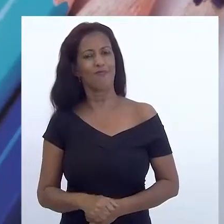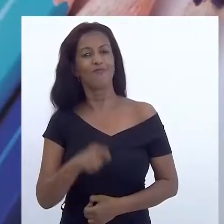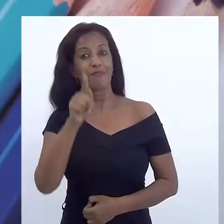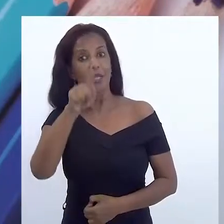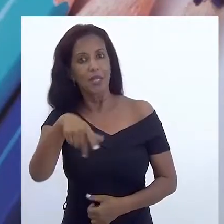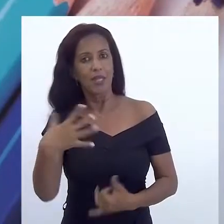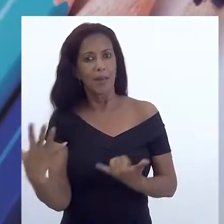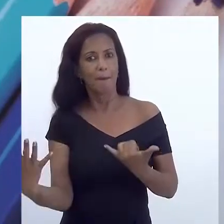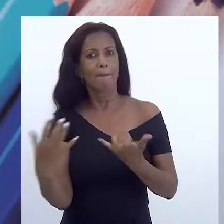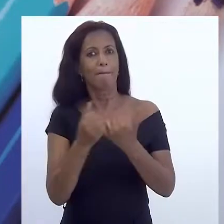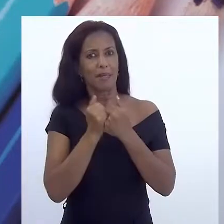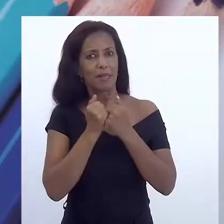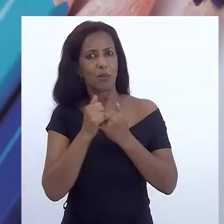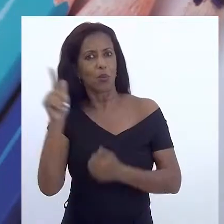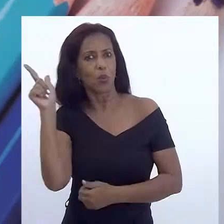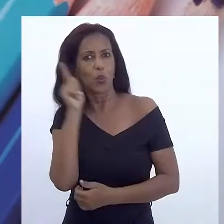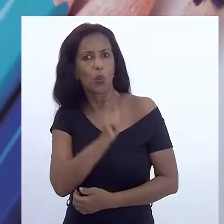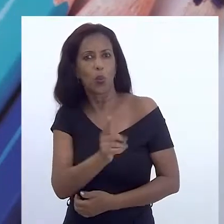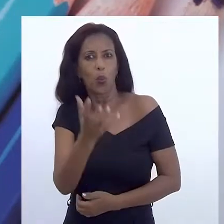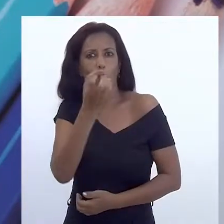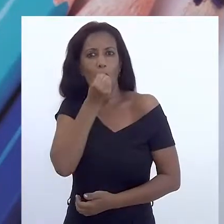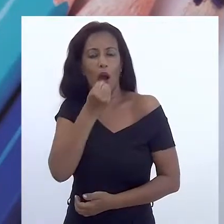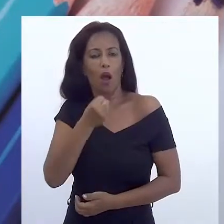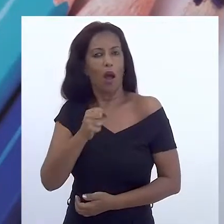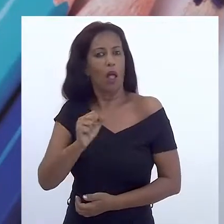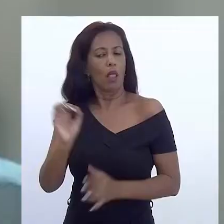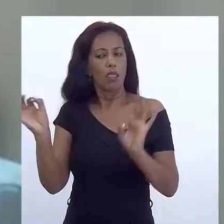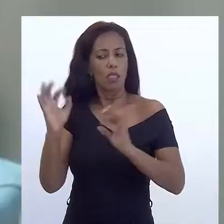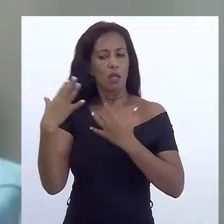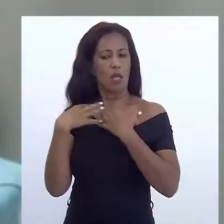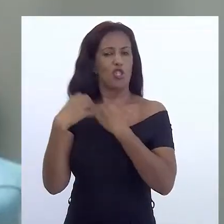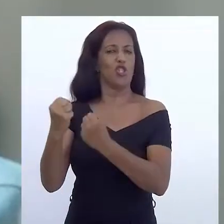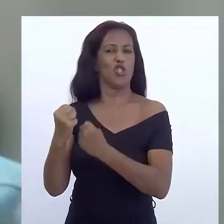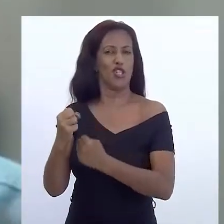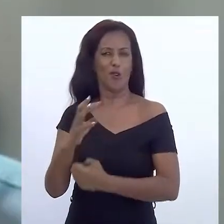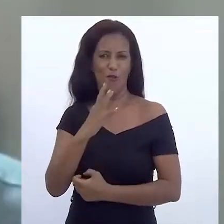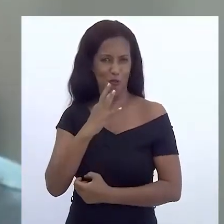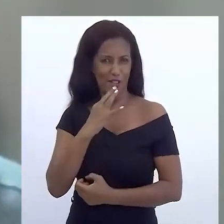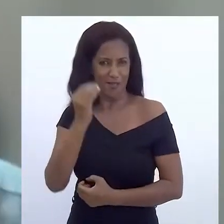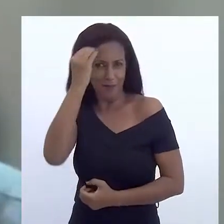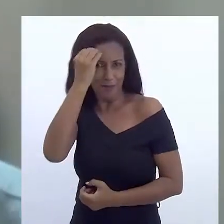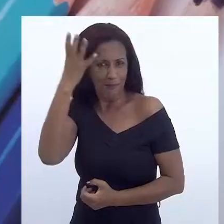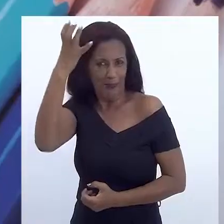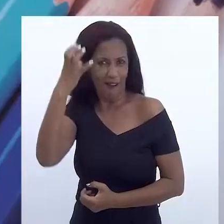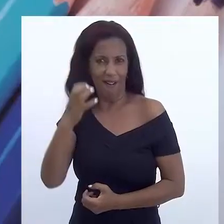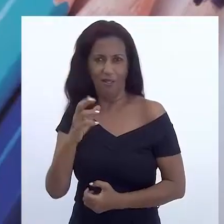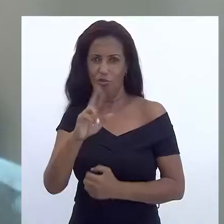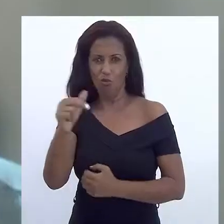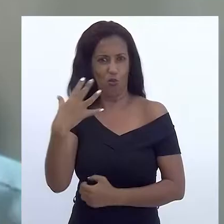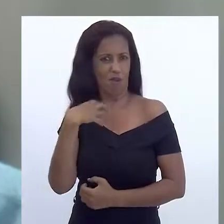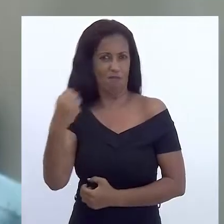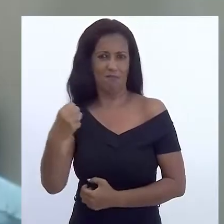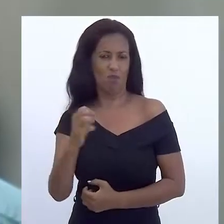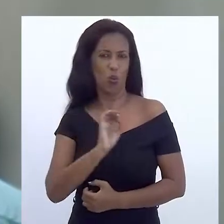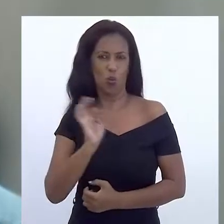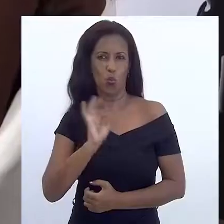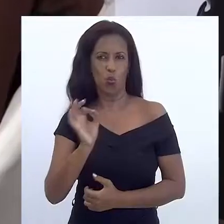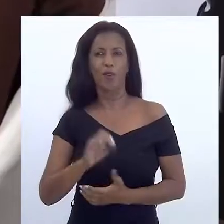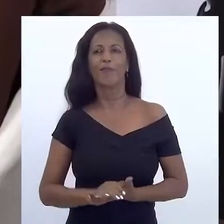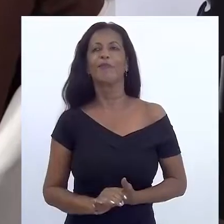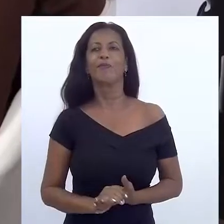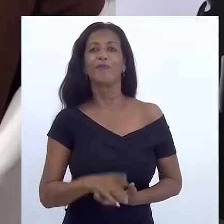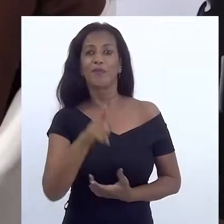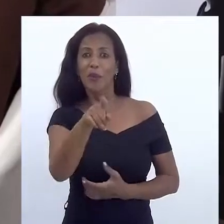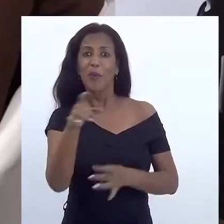gente pode levar, né? Esse ninguém toma da gente. Então, agora eu vou fazer um salto. Na geração, o salto, tá? Okay. Não, pode,